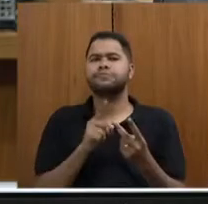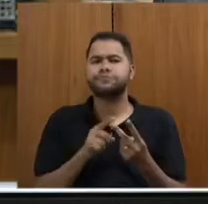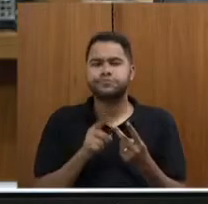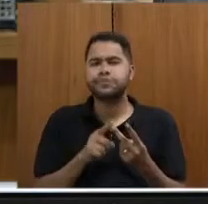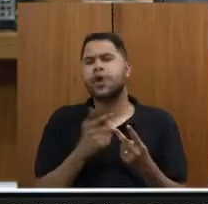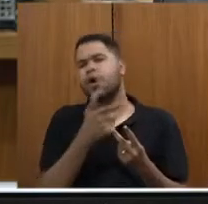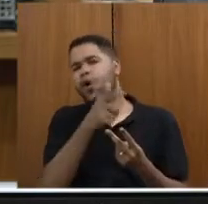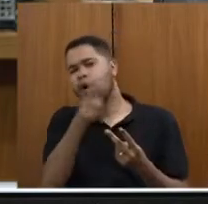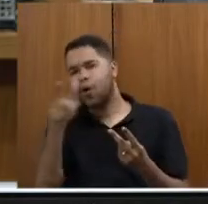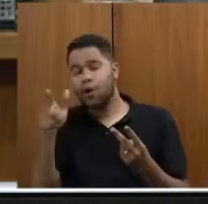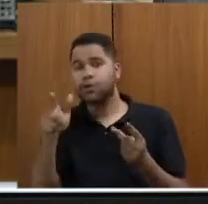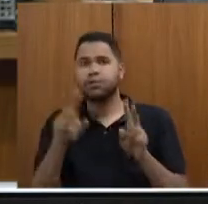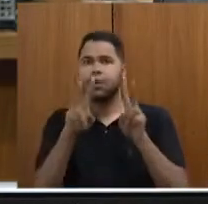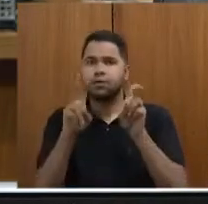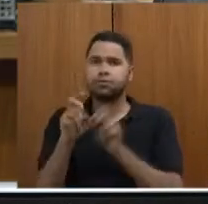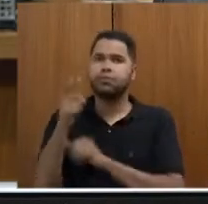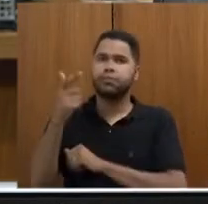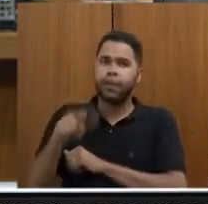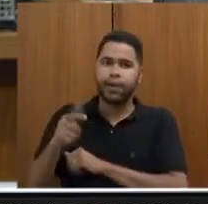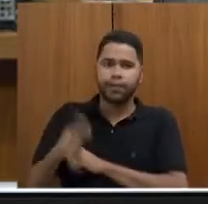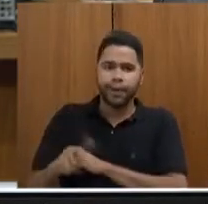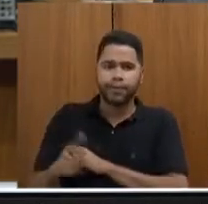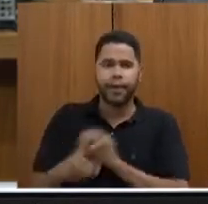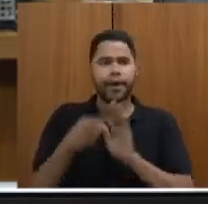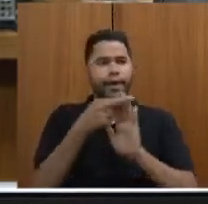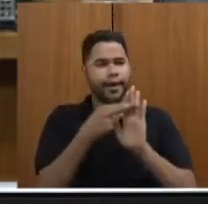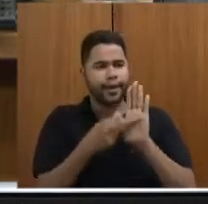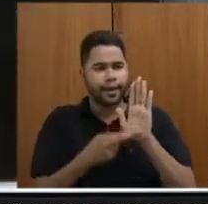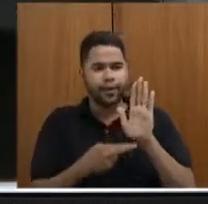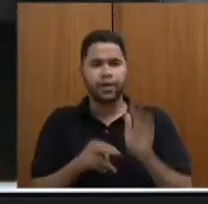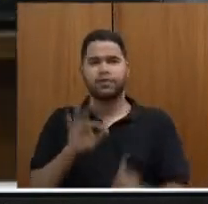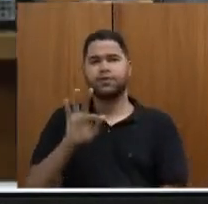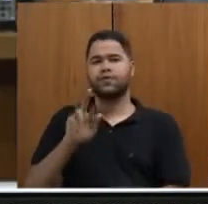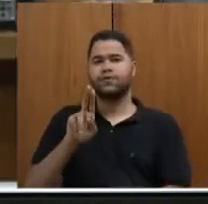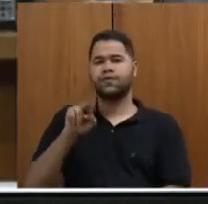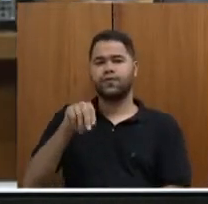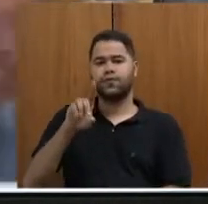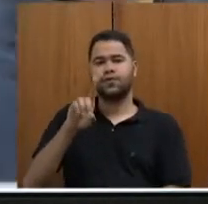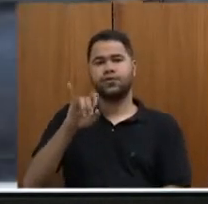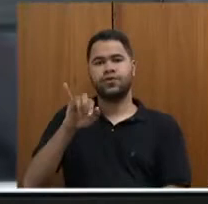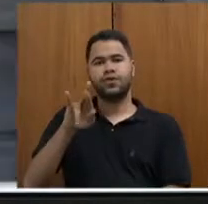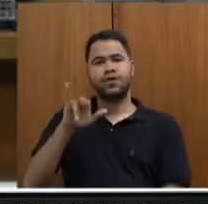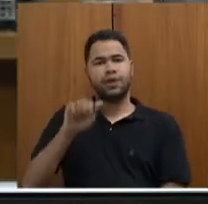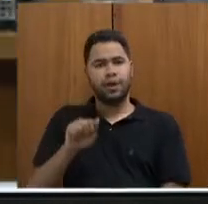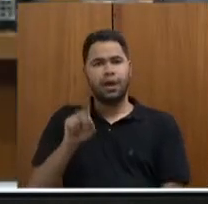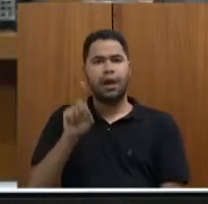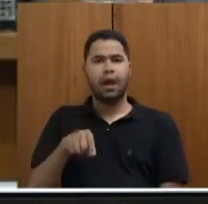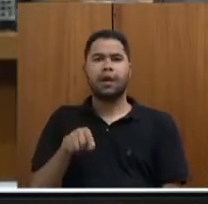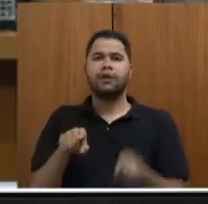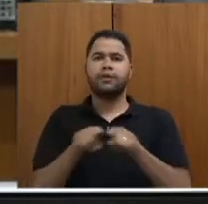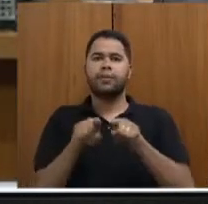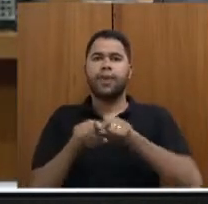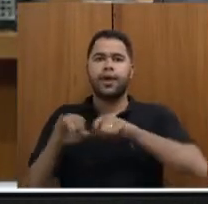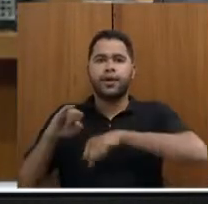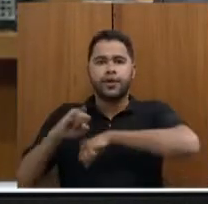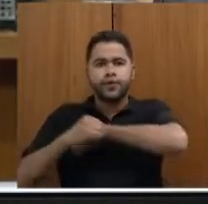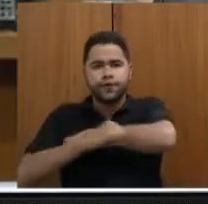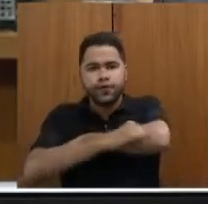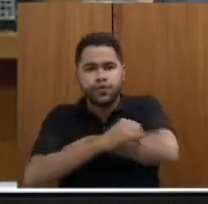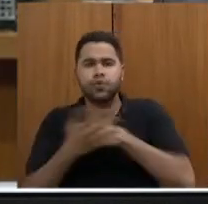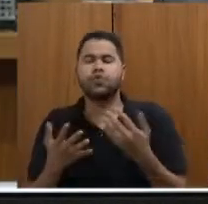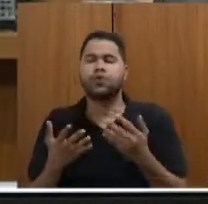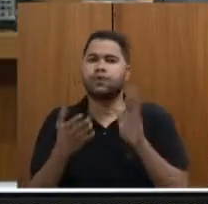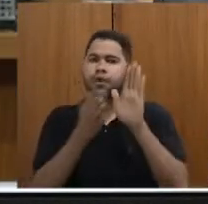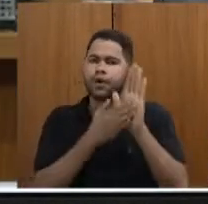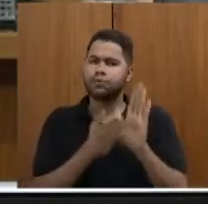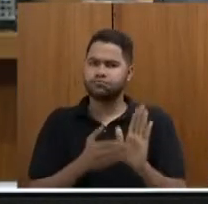em outras, o assunto regularização fundiária, ele foi, de uma certa na infraestrutura, ele foi